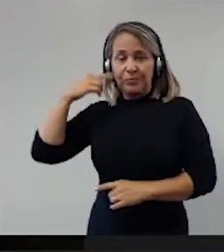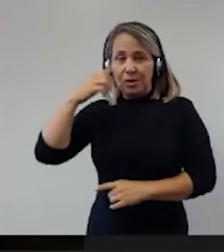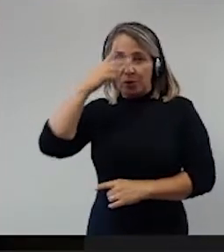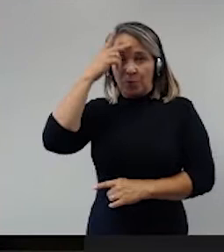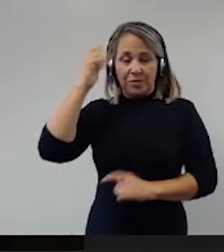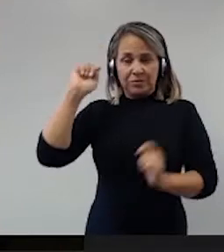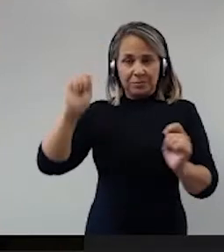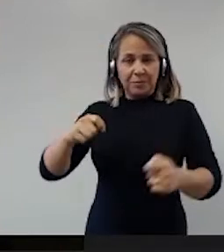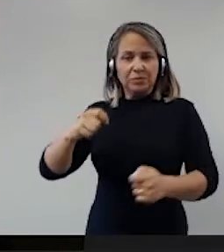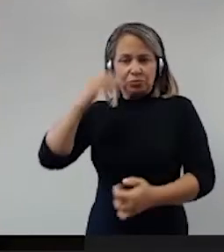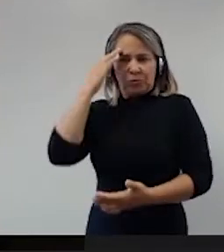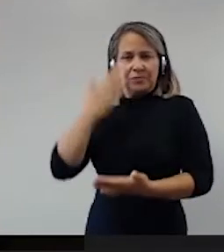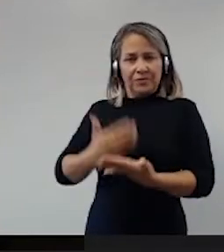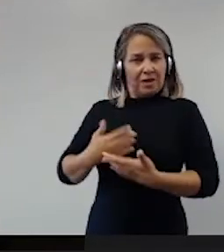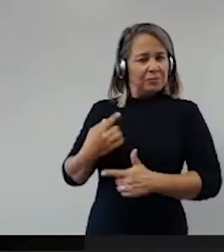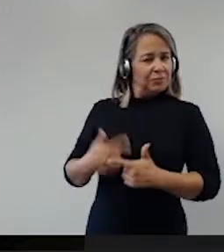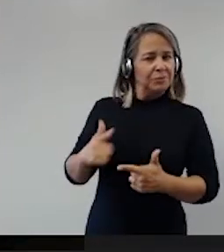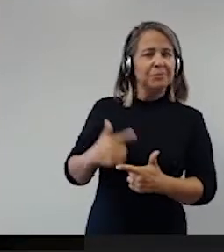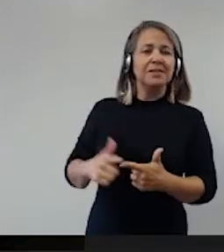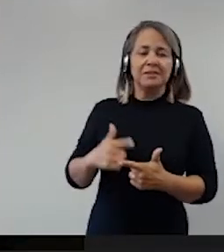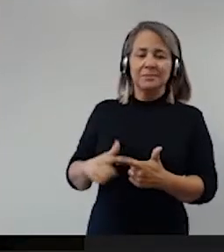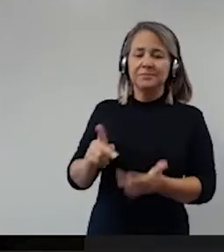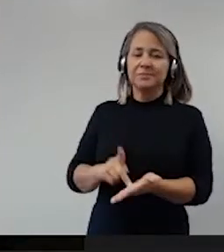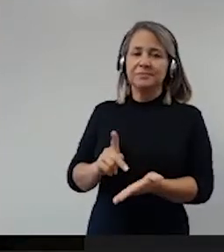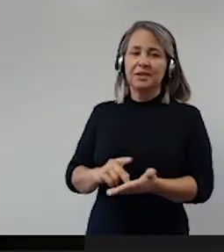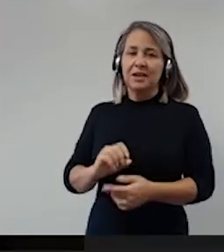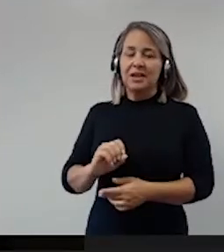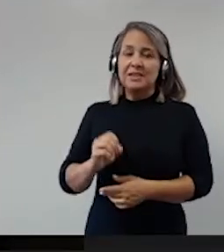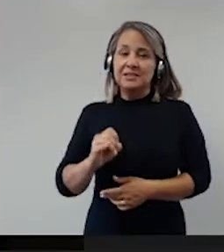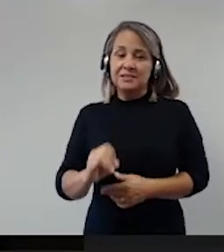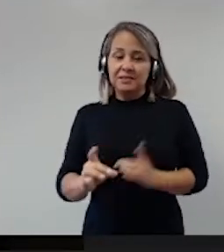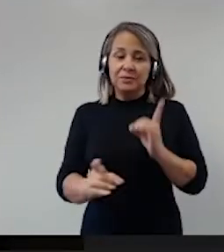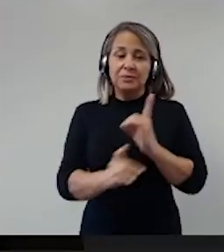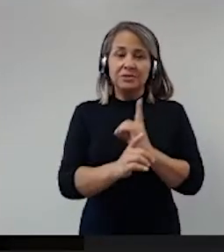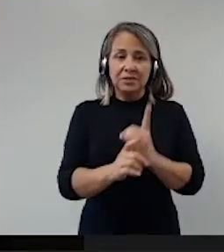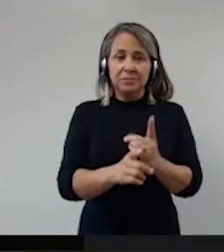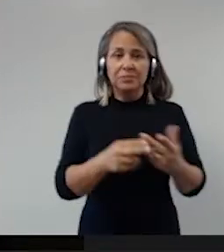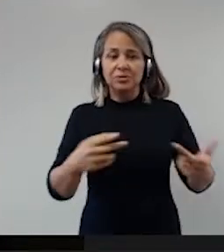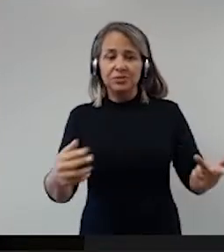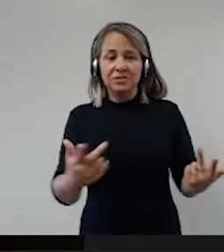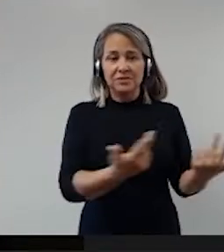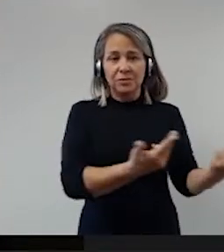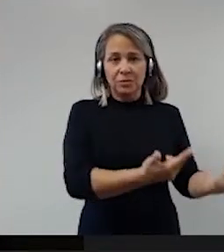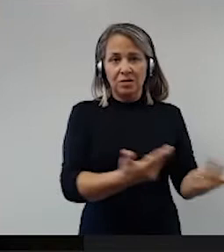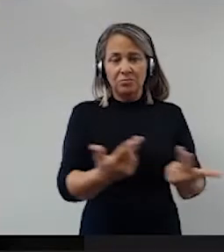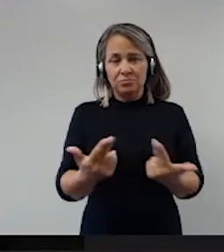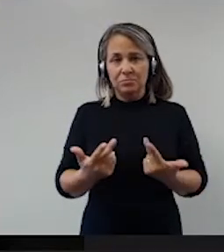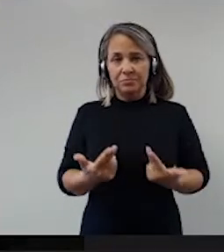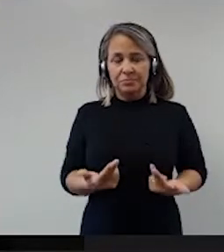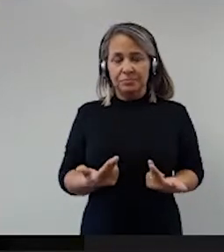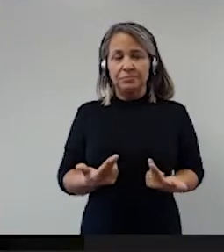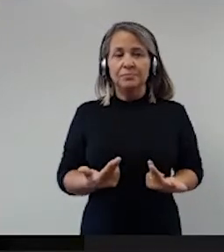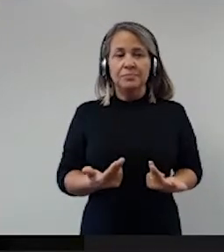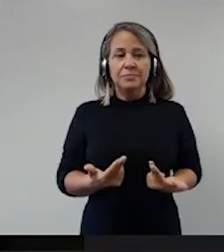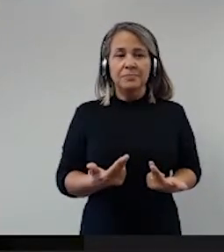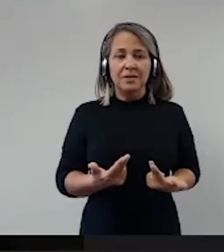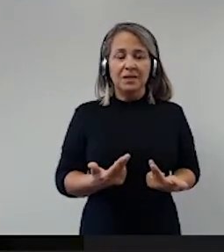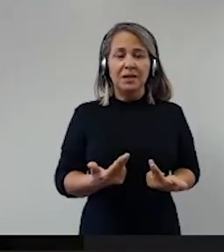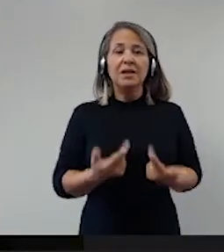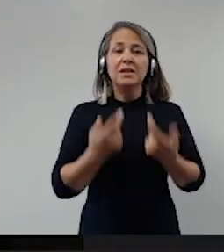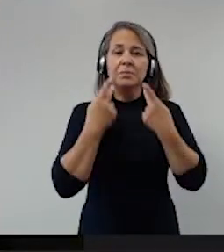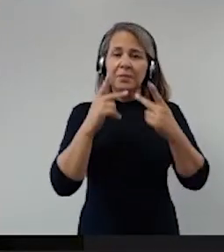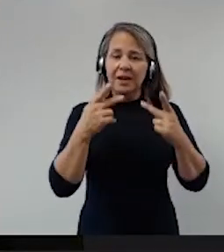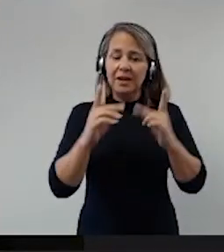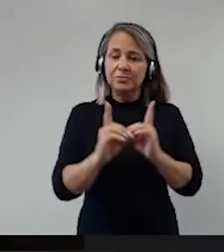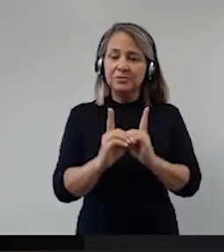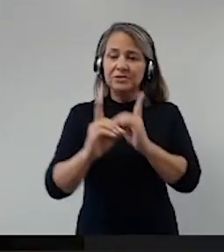alguém que ele pode confiar seus problemas. E quando nos deparamos com uma situação como essa, onde se prega o